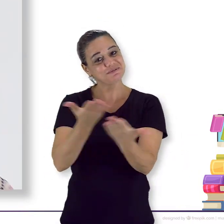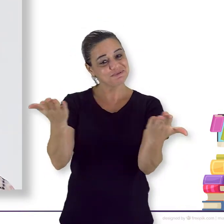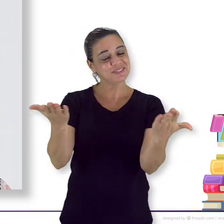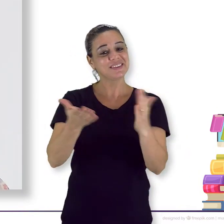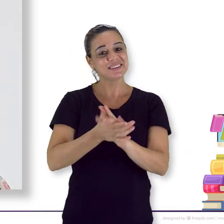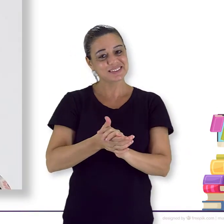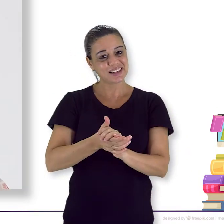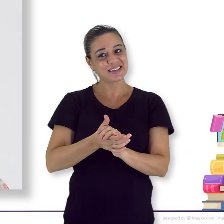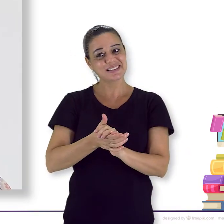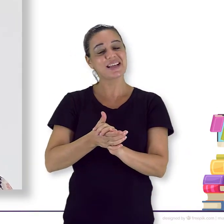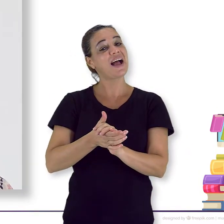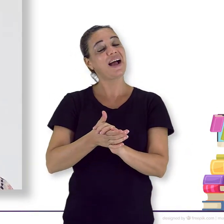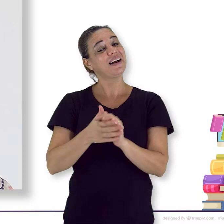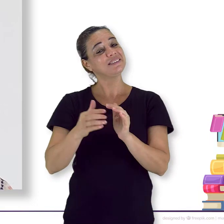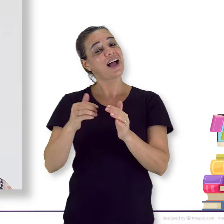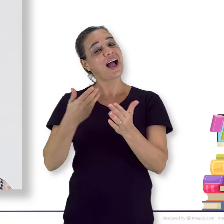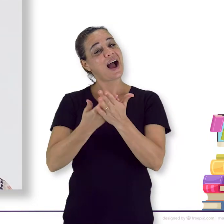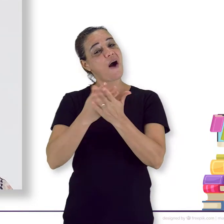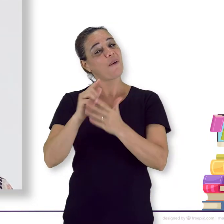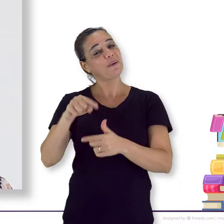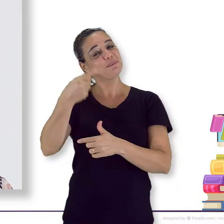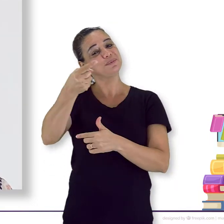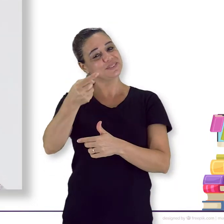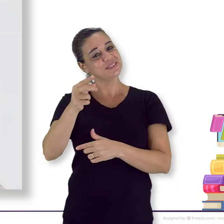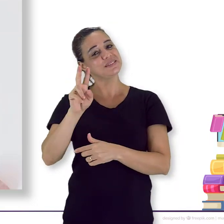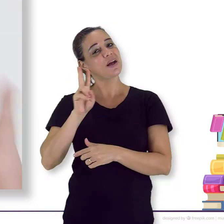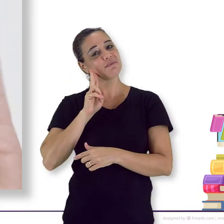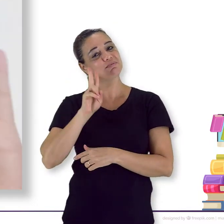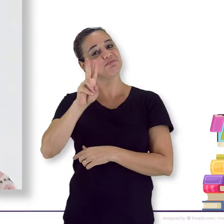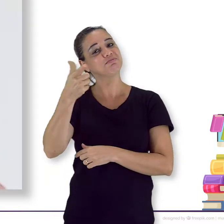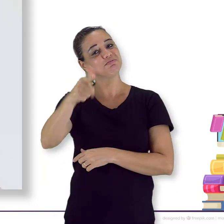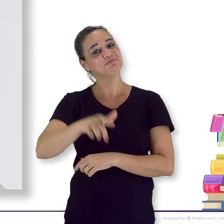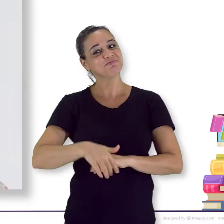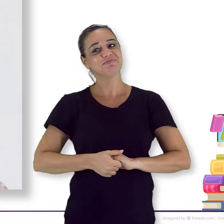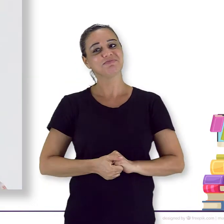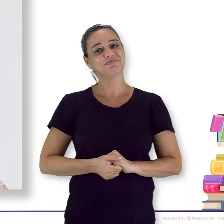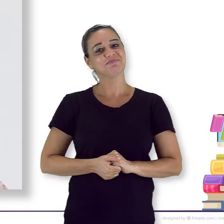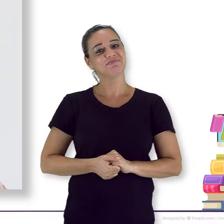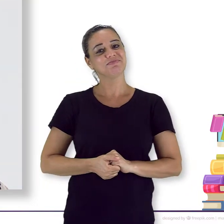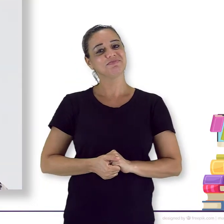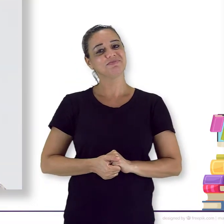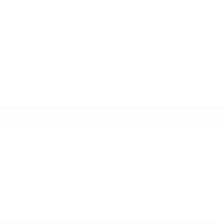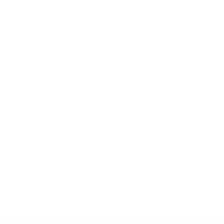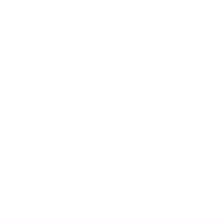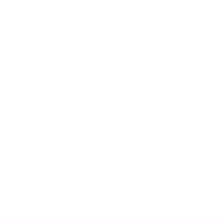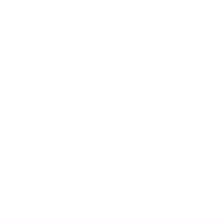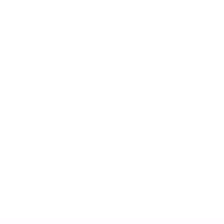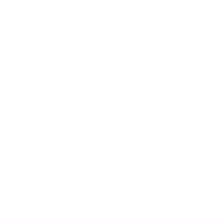polos. Bom, bons estudos. Até a próxima.